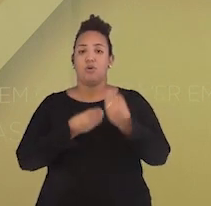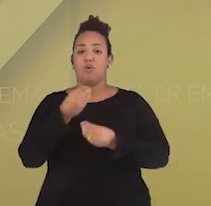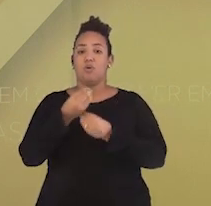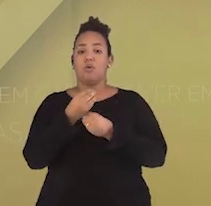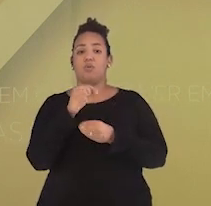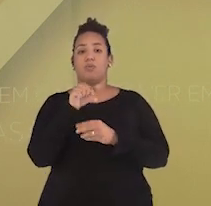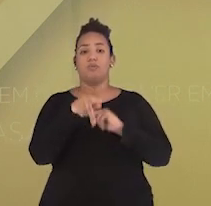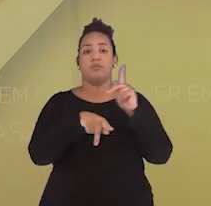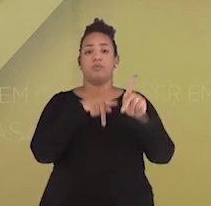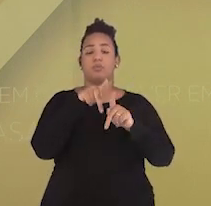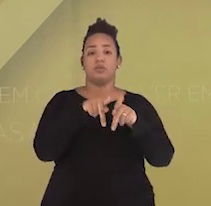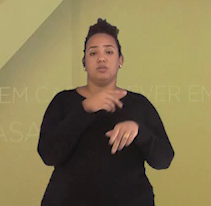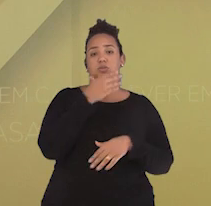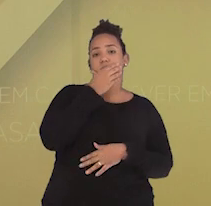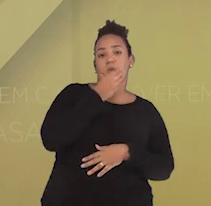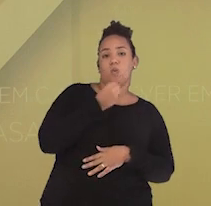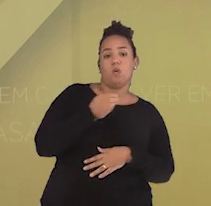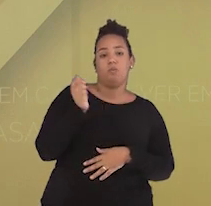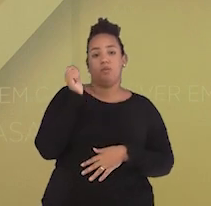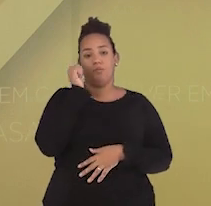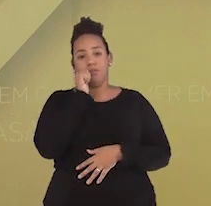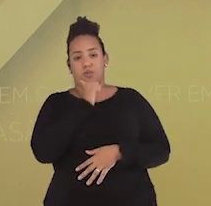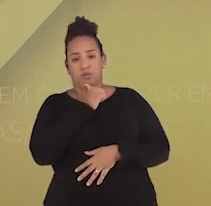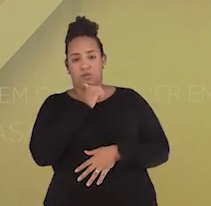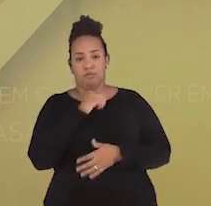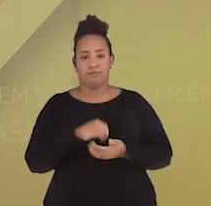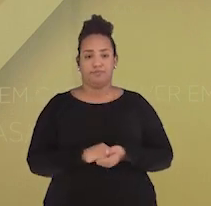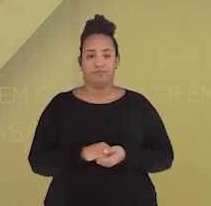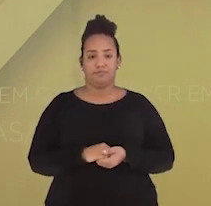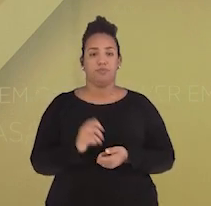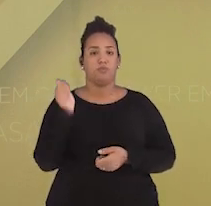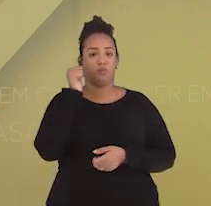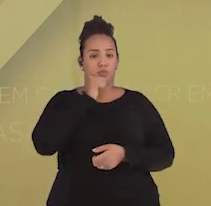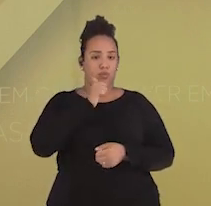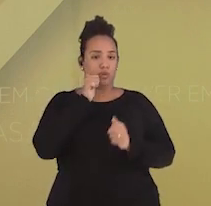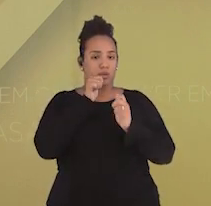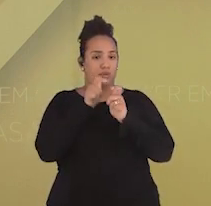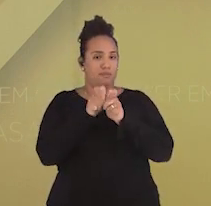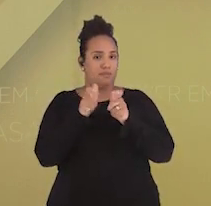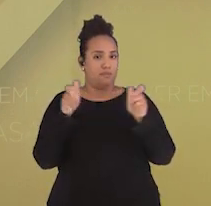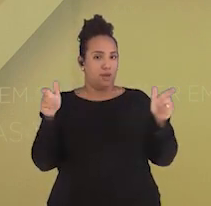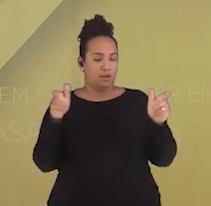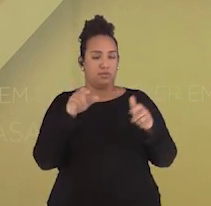homens e mulheres. Mulheres são a maioria,